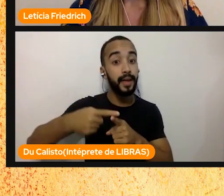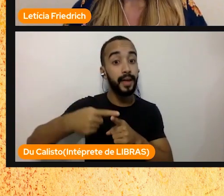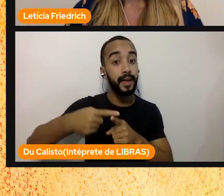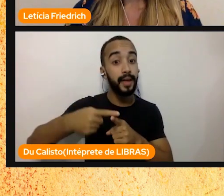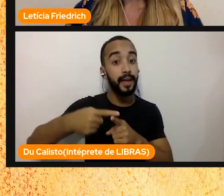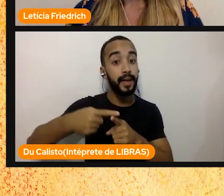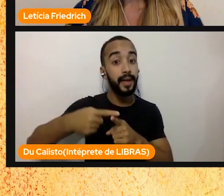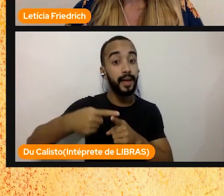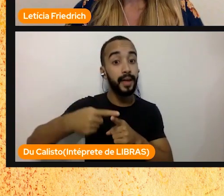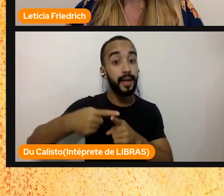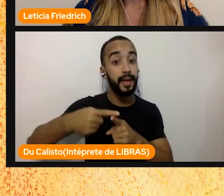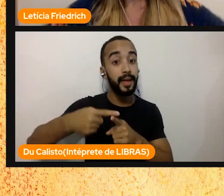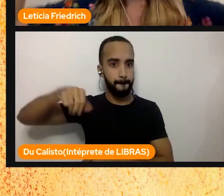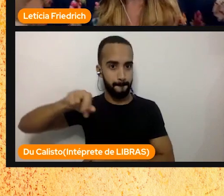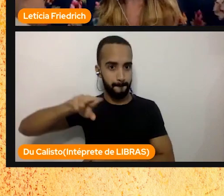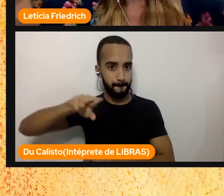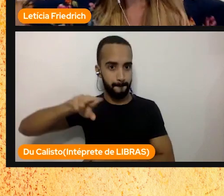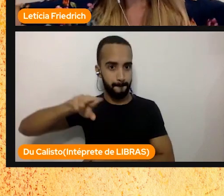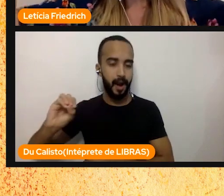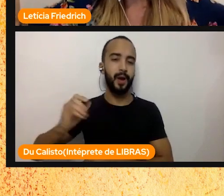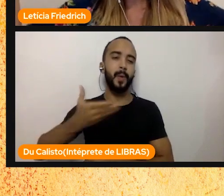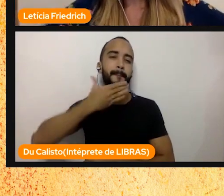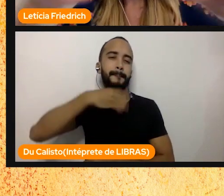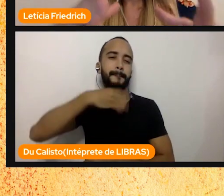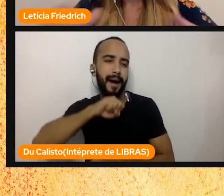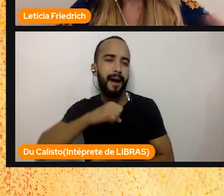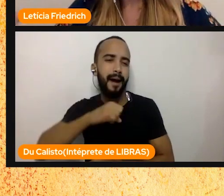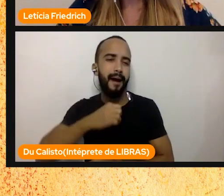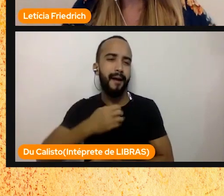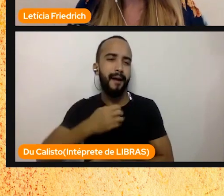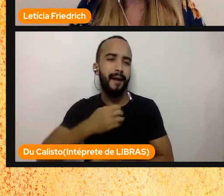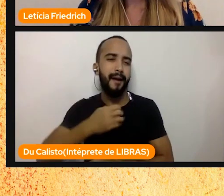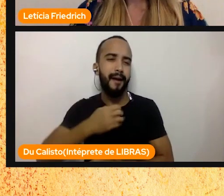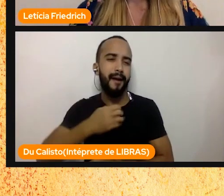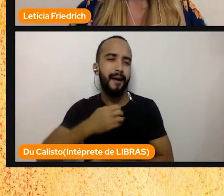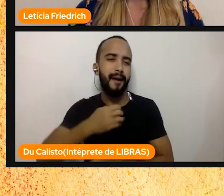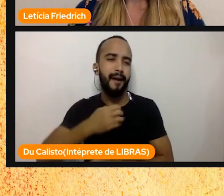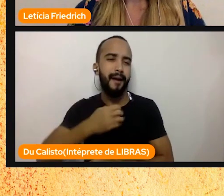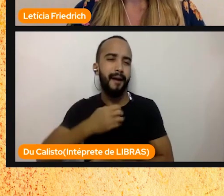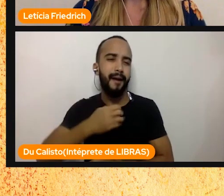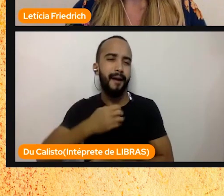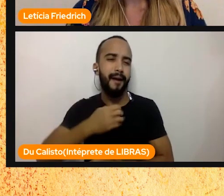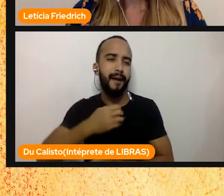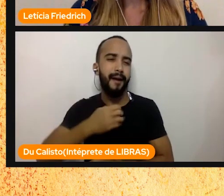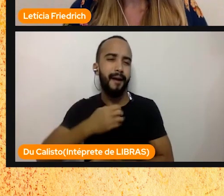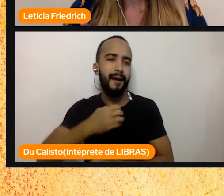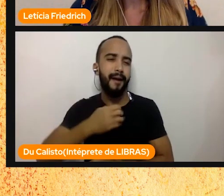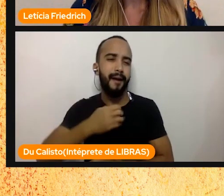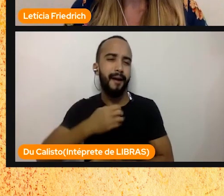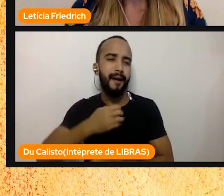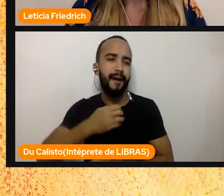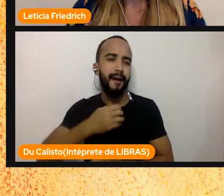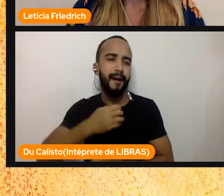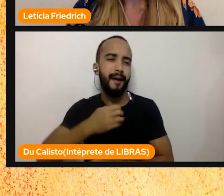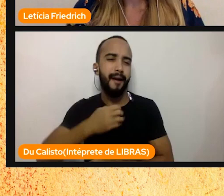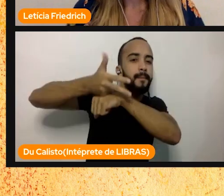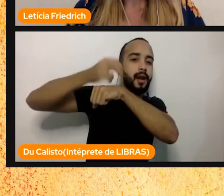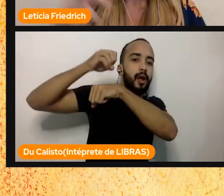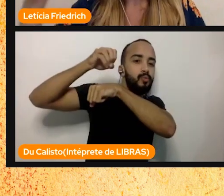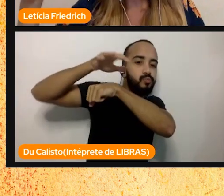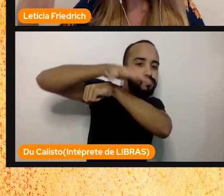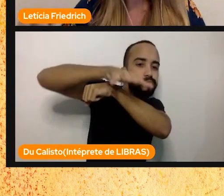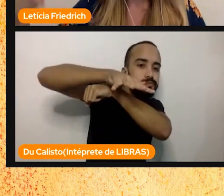dele, que é uma câmera, né, fotográfica, e uma na outra mesa de luz, e aí tem a Silvana, que vai na casa do